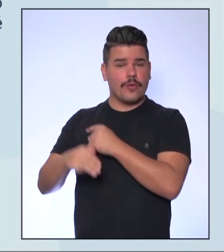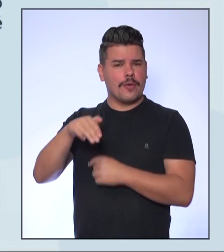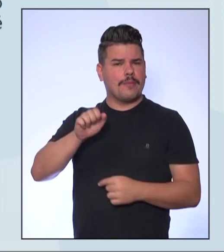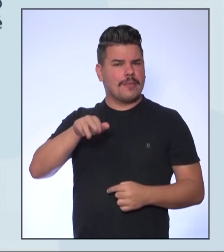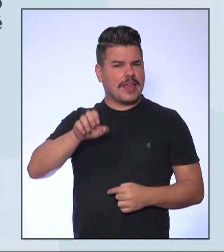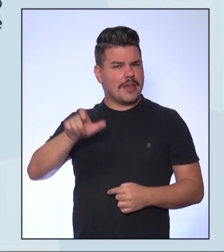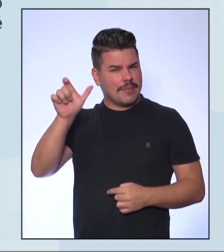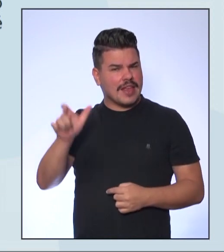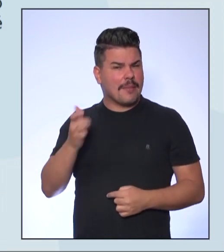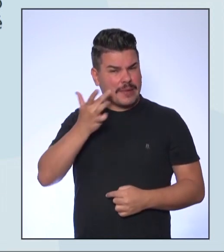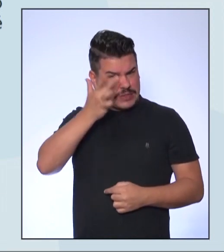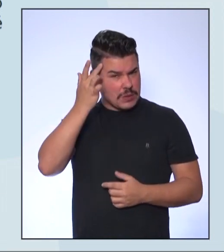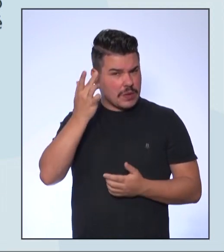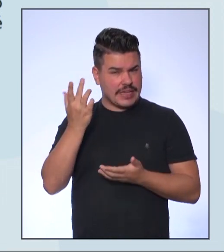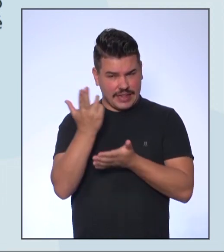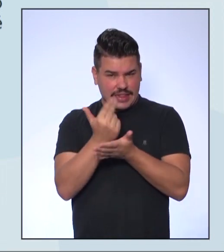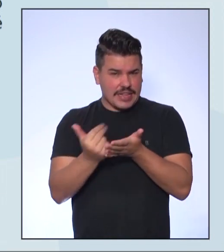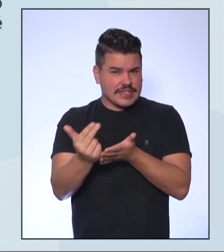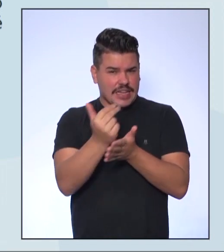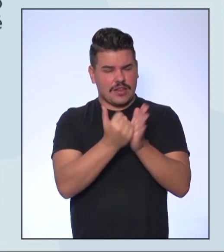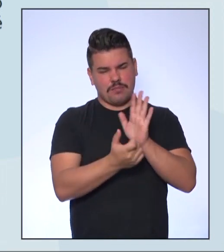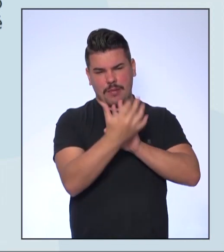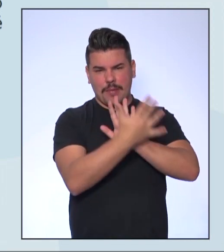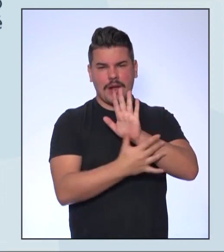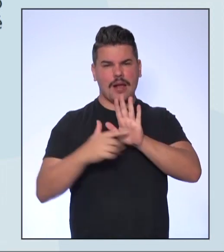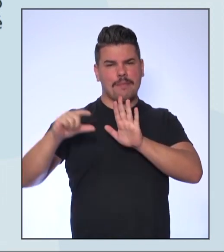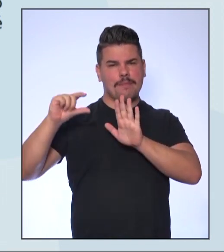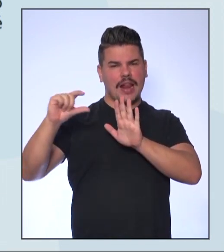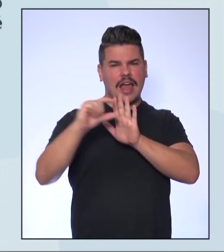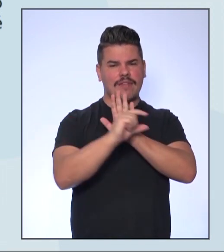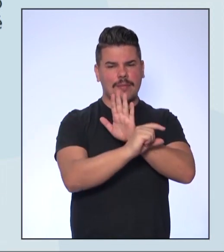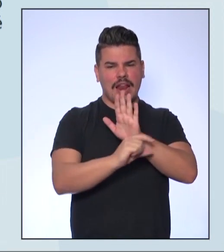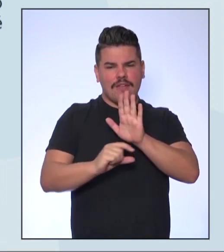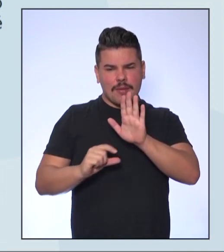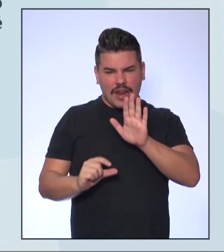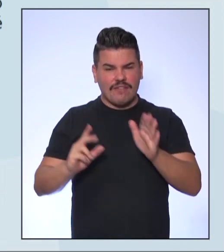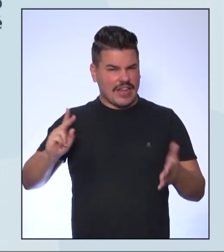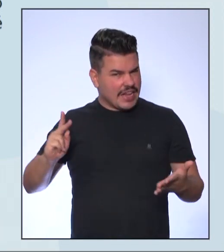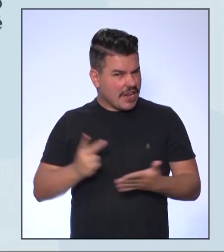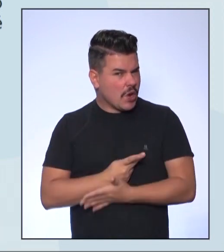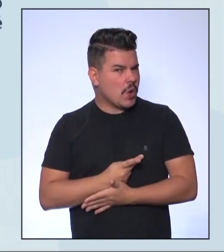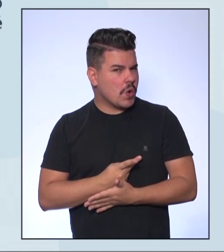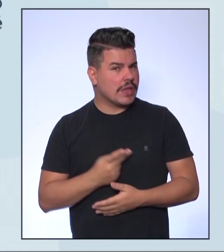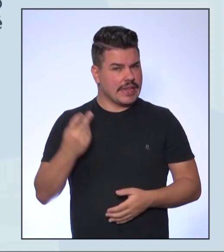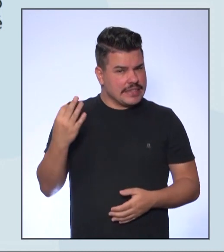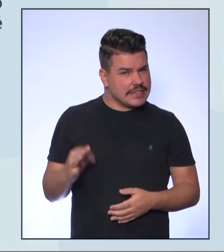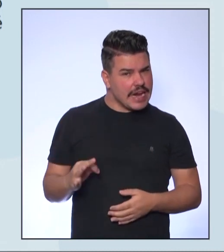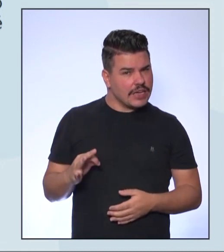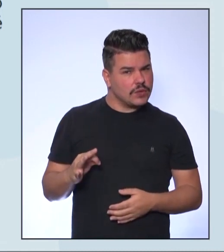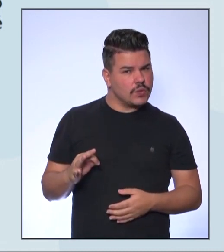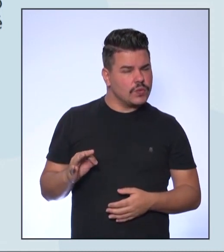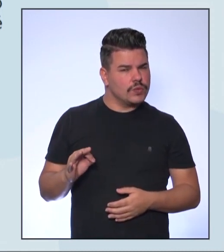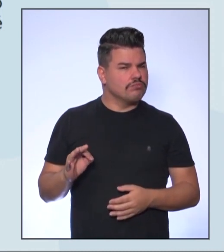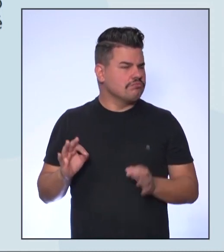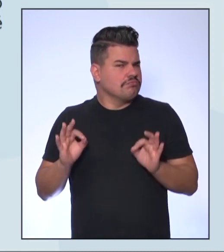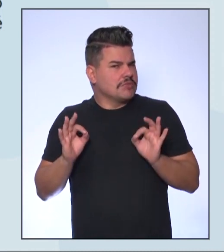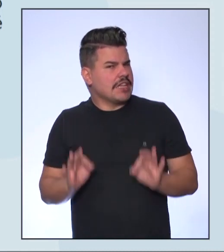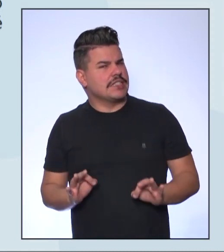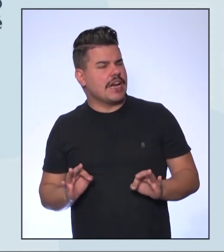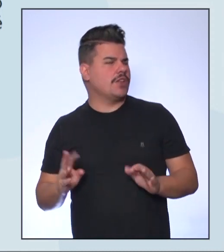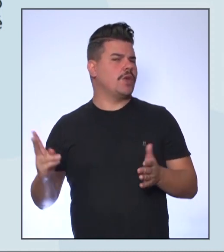que teve algum tipo de erro em relação à apresentação desse meme? É incorreto usar esse tipo de